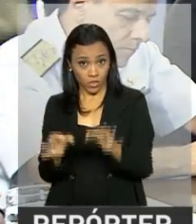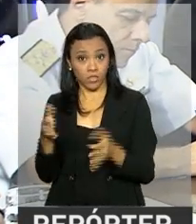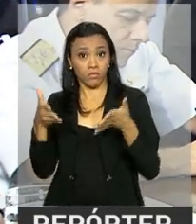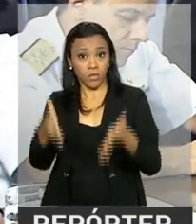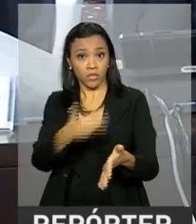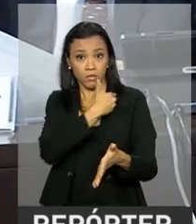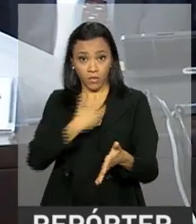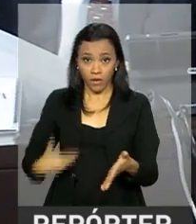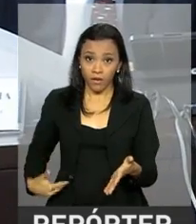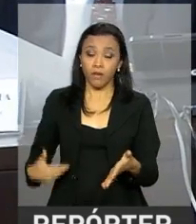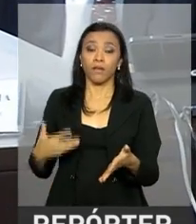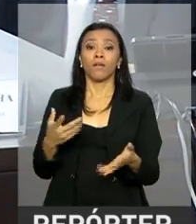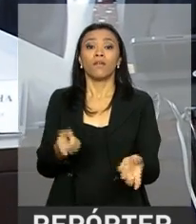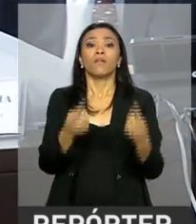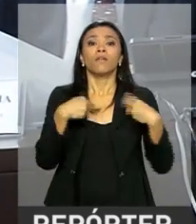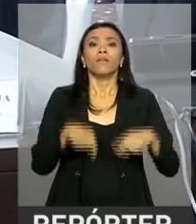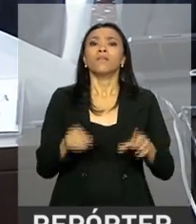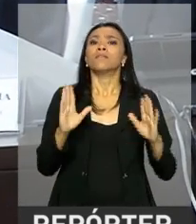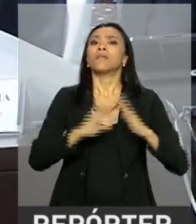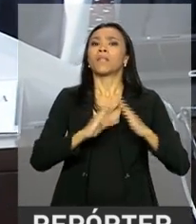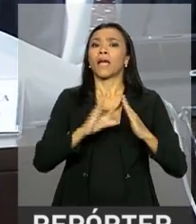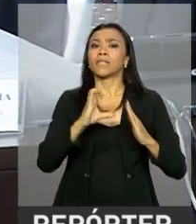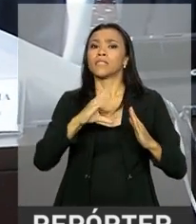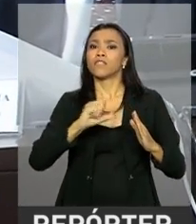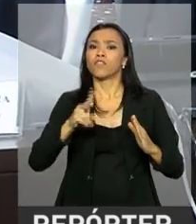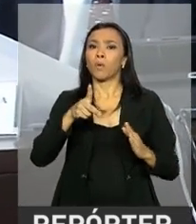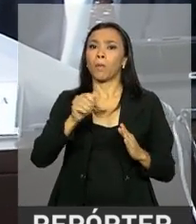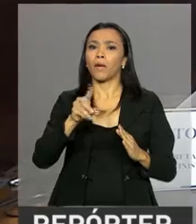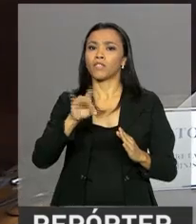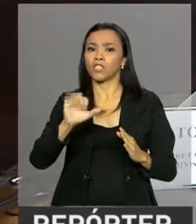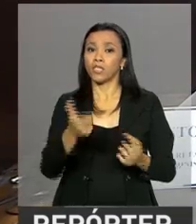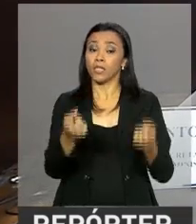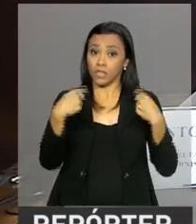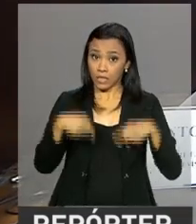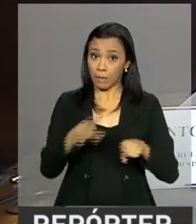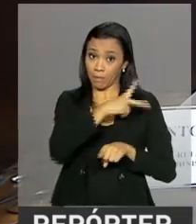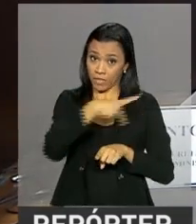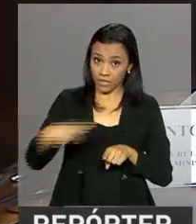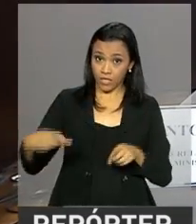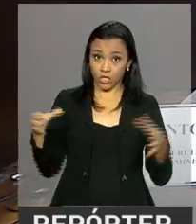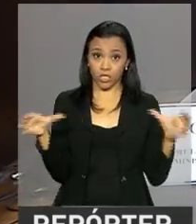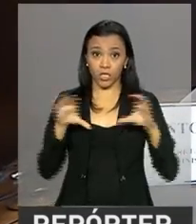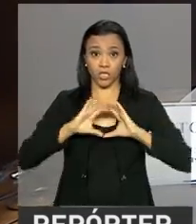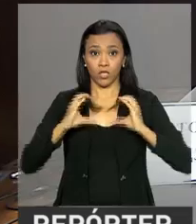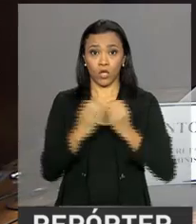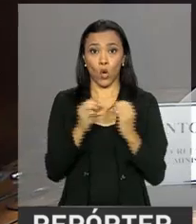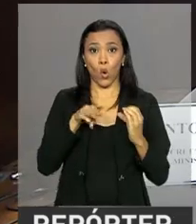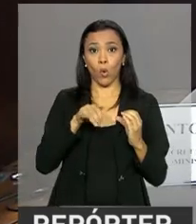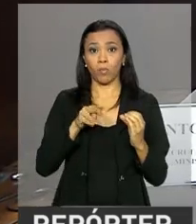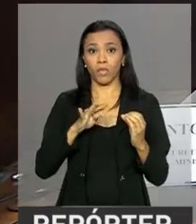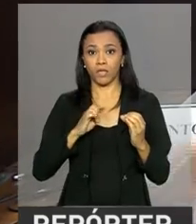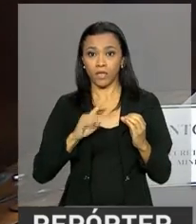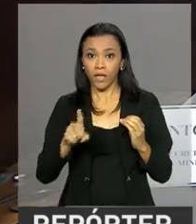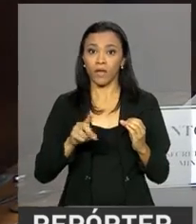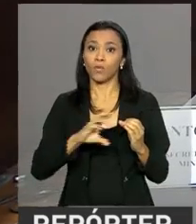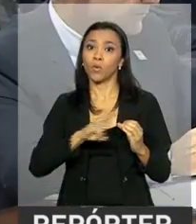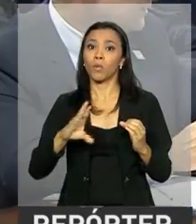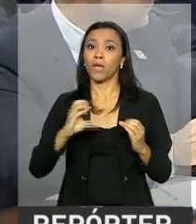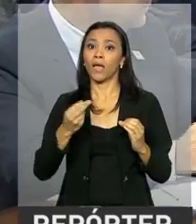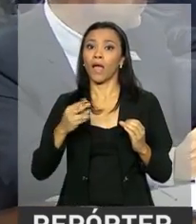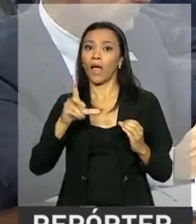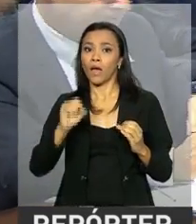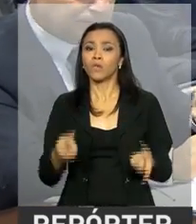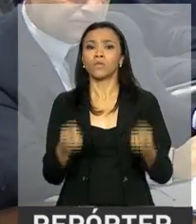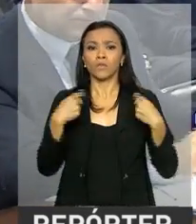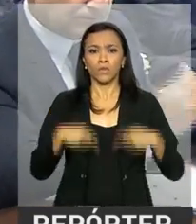cidadania Alexandre de Moraes da casa civil Eliseu Padilha além dos presidentes do comitê Olímpico brasileiro Carlos Artur nman